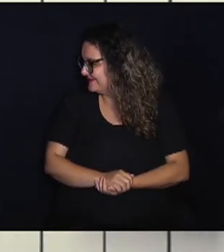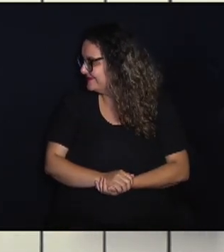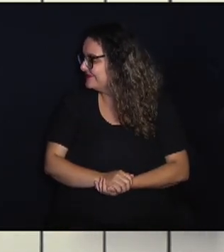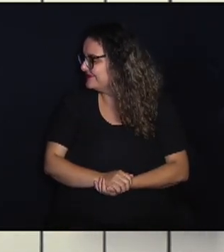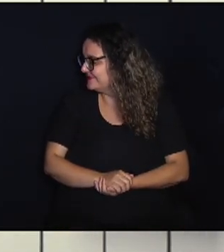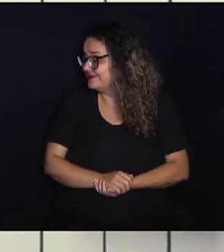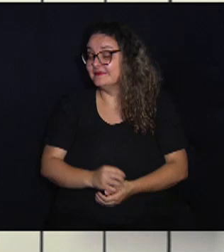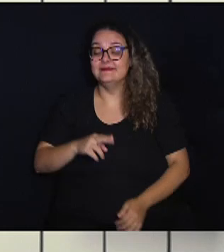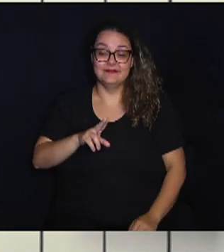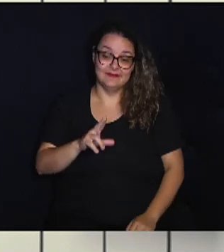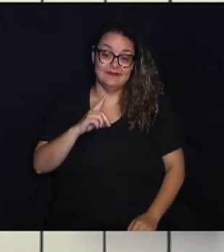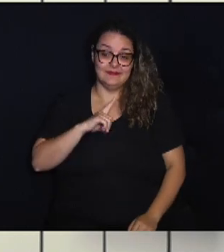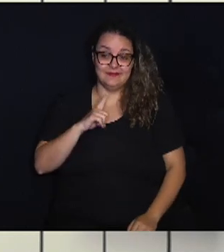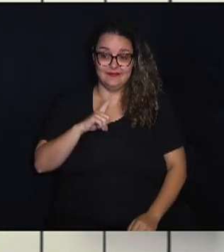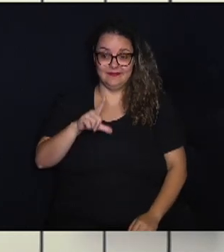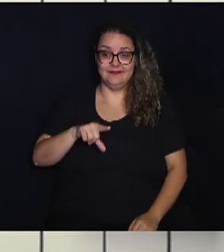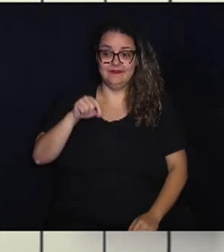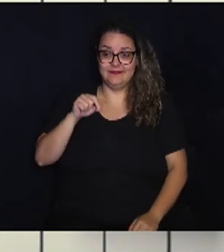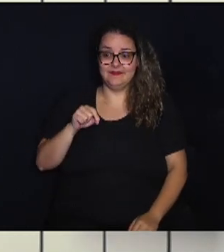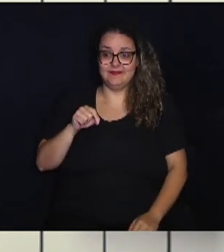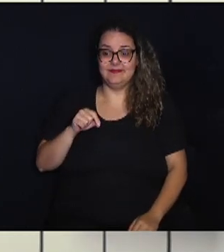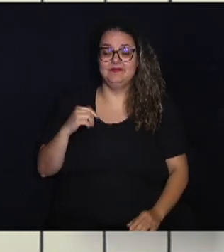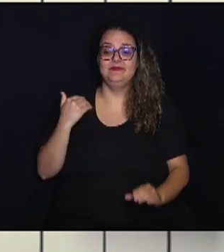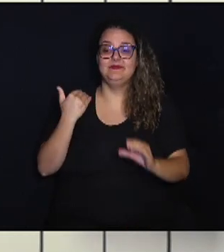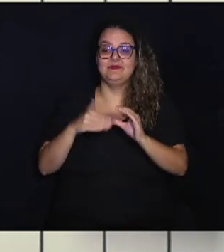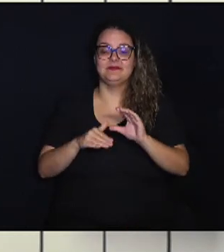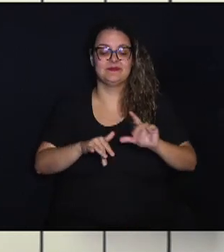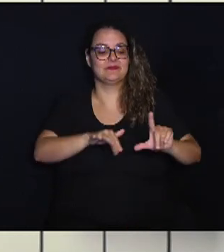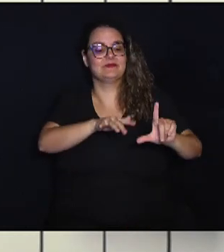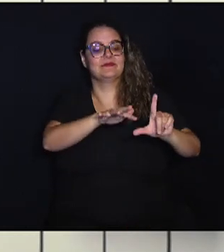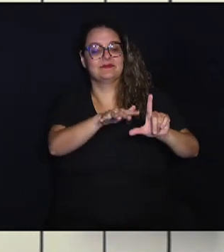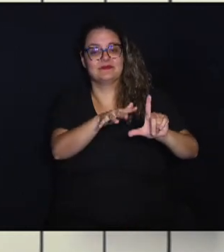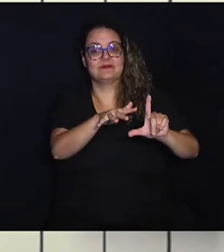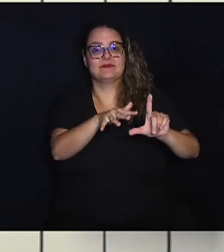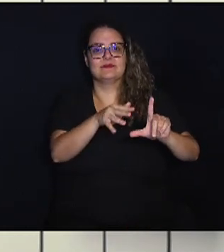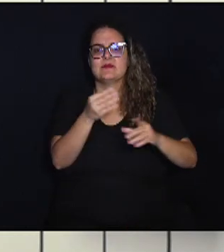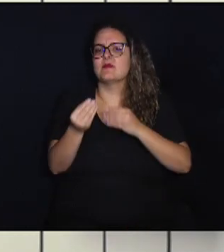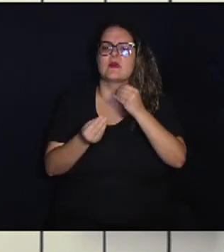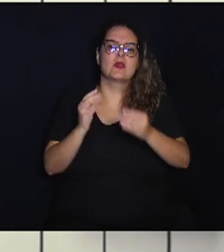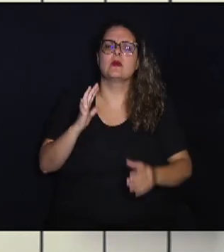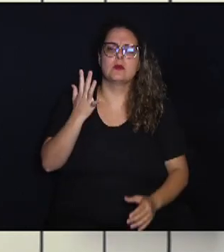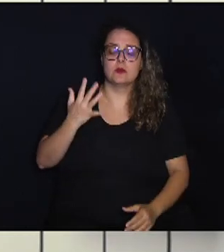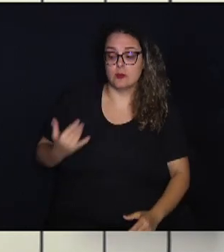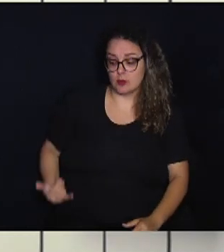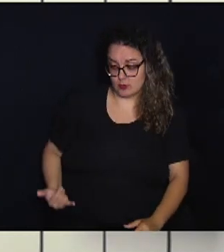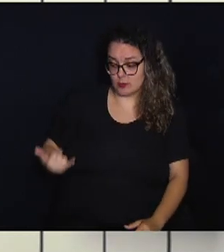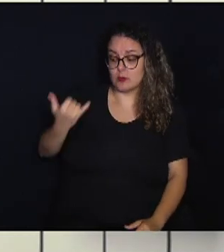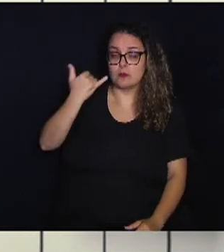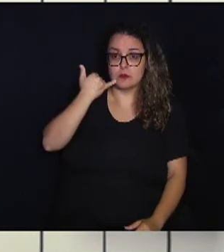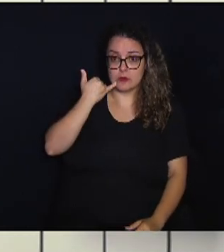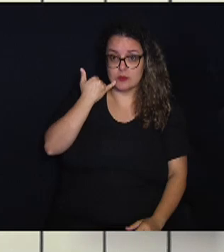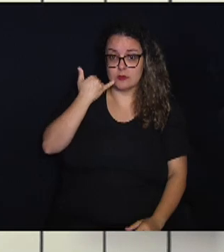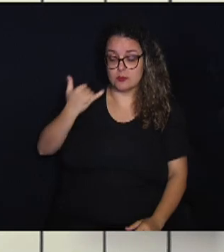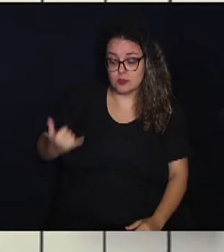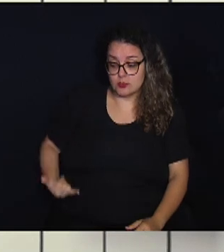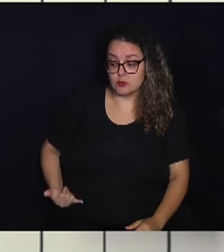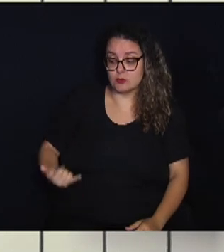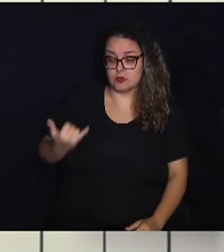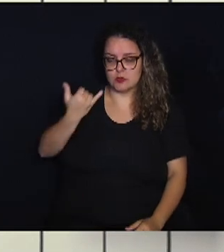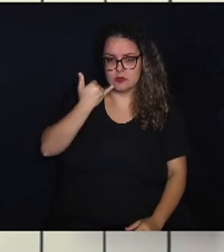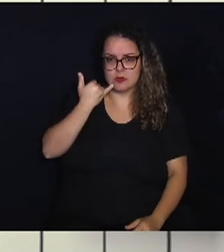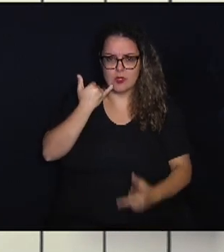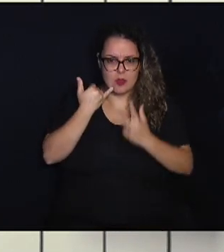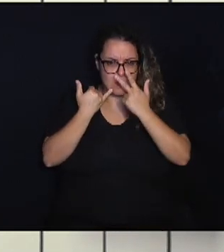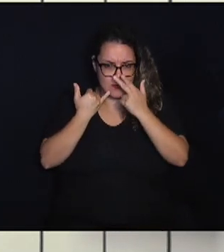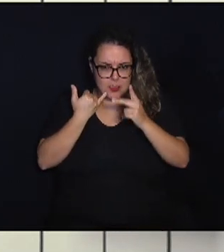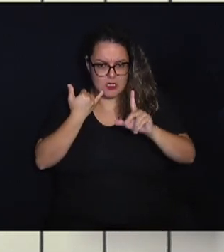978293776. Ou você tem a opção de enviar esta mensagem pelo nosso QR Code. Está com o seu celular aí perto? Pegue o celular agora